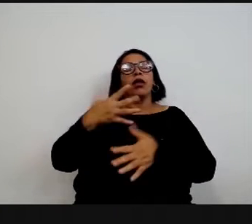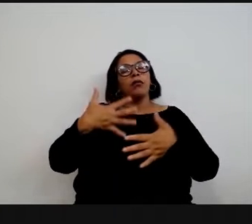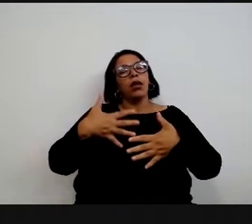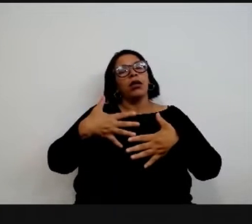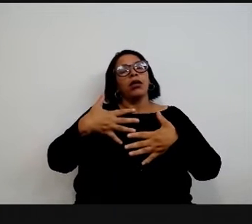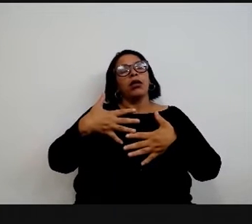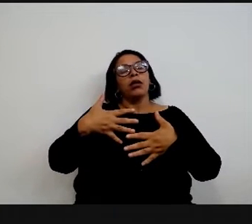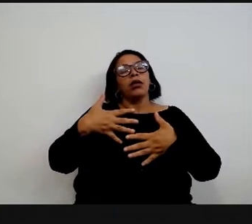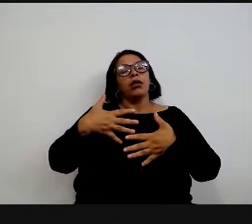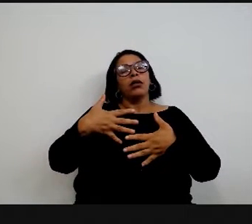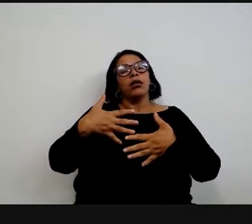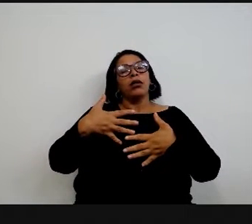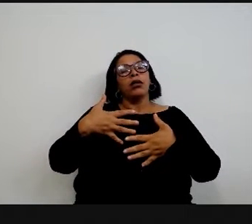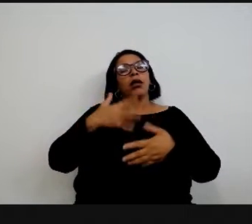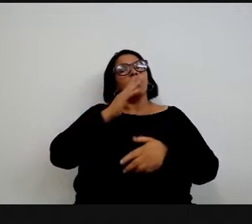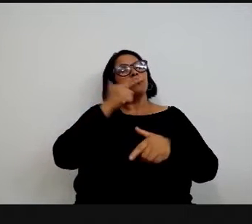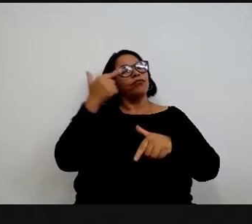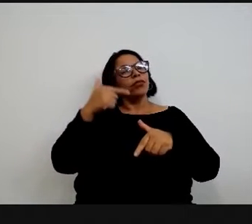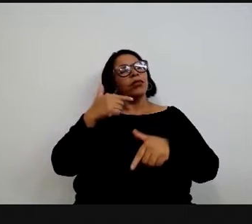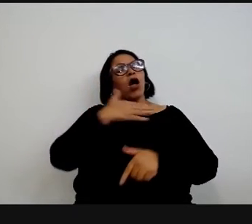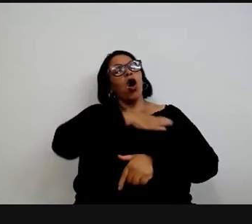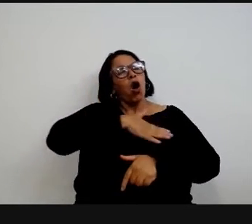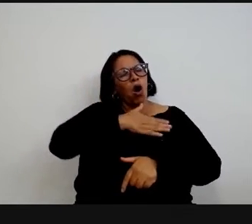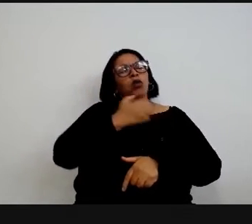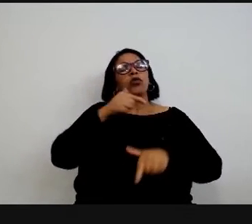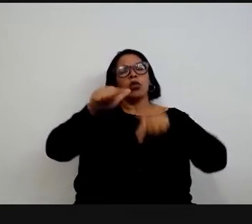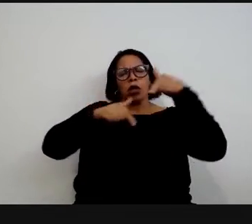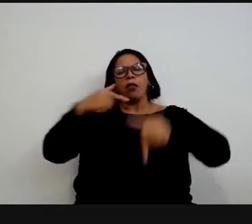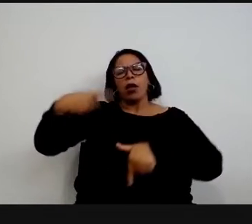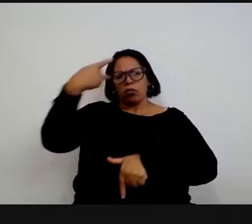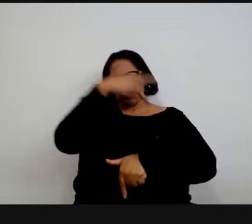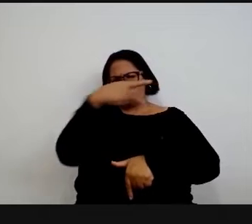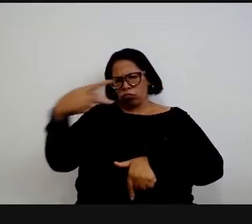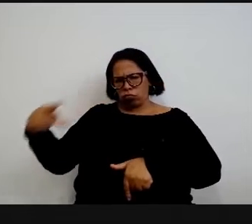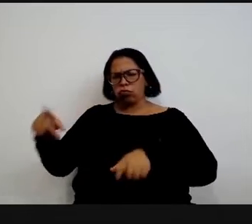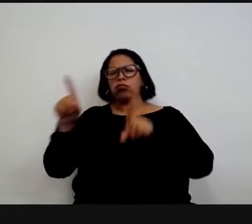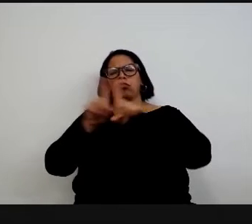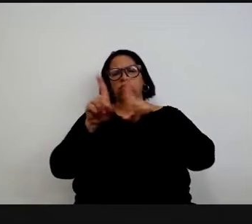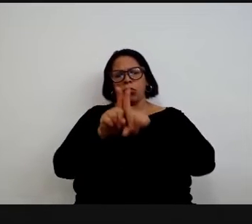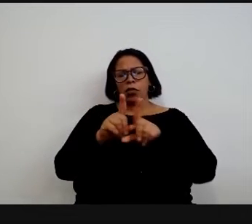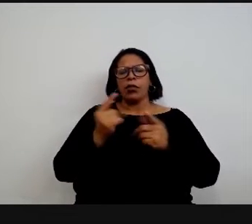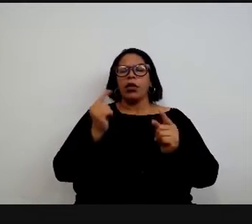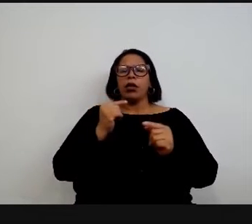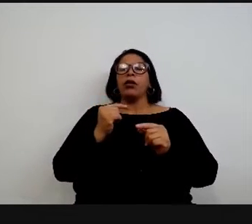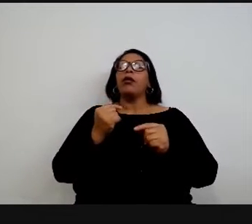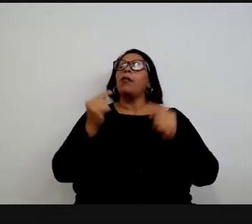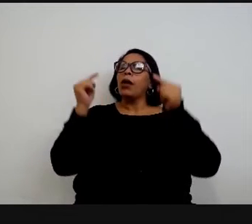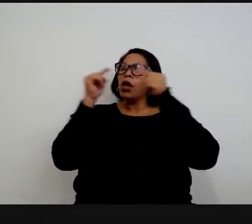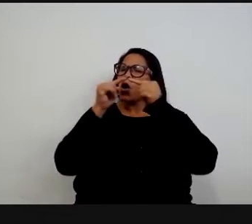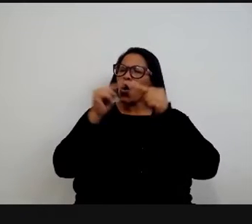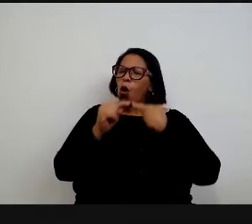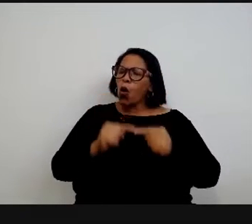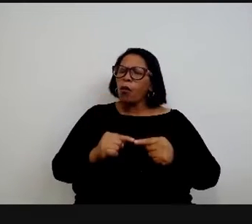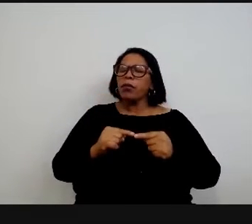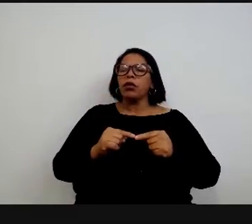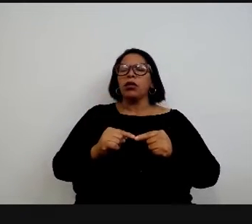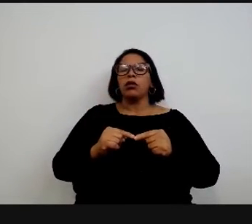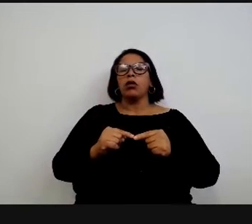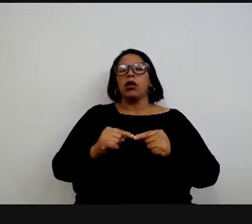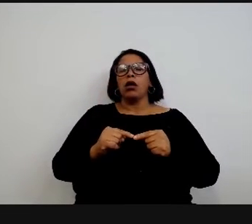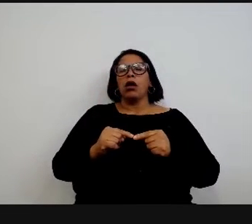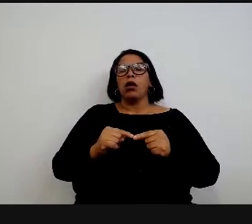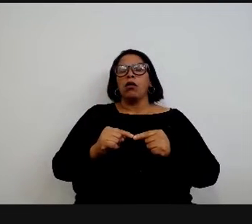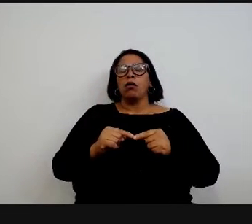admiração pelo trabalho, né? Pelo trabalho realizado. Pergunta que vai muito na linha do que o Florian